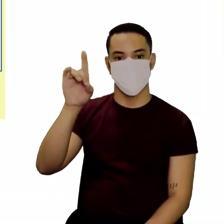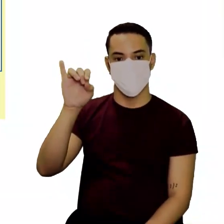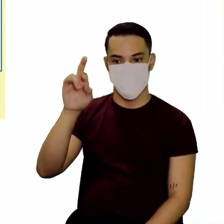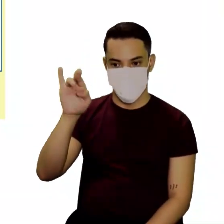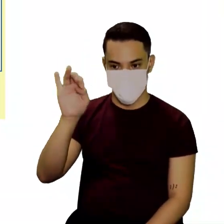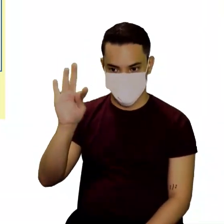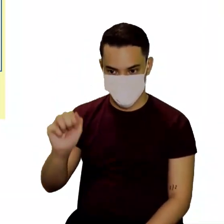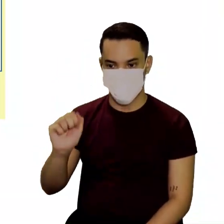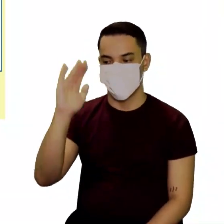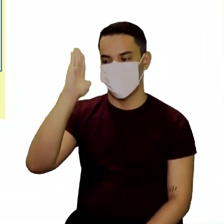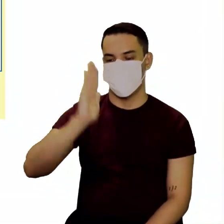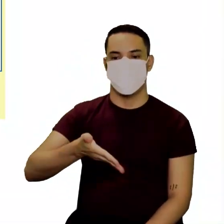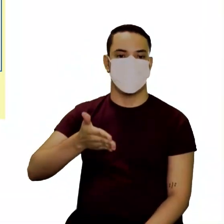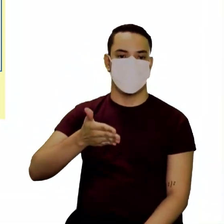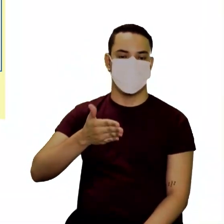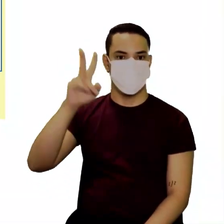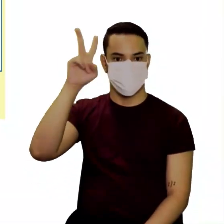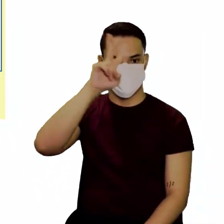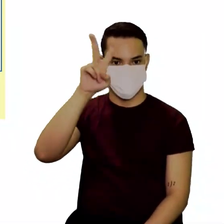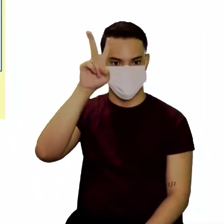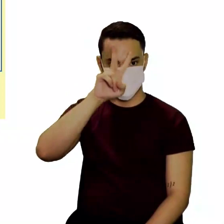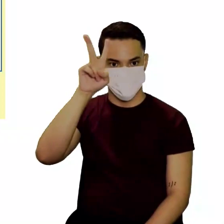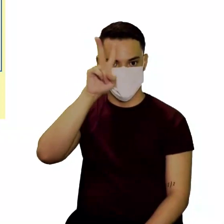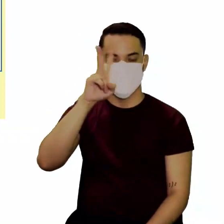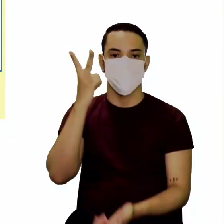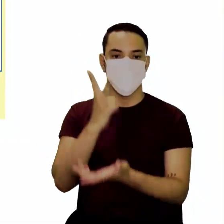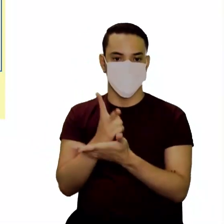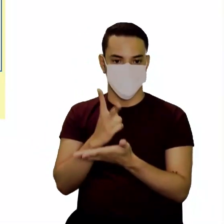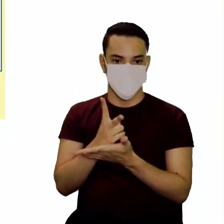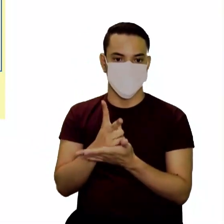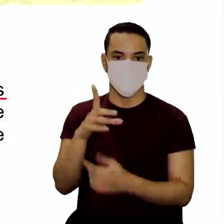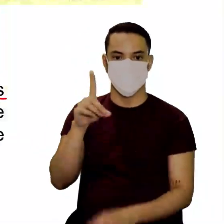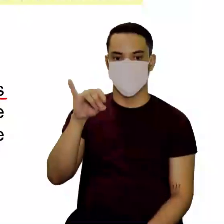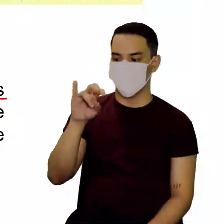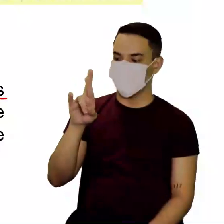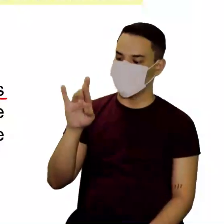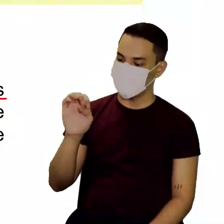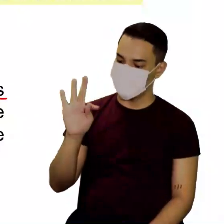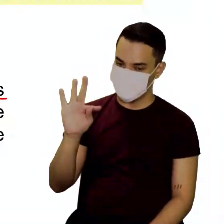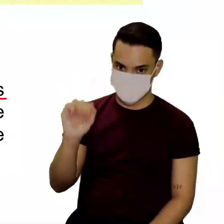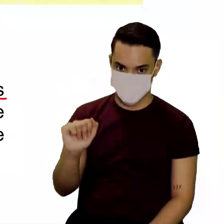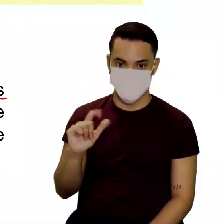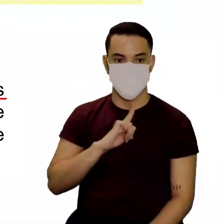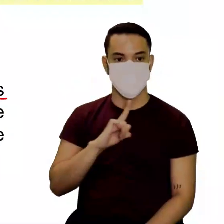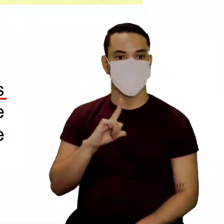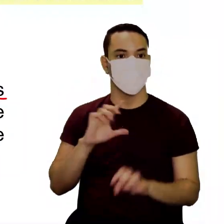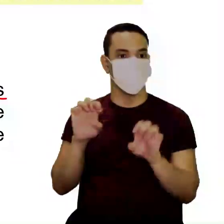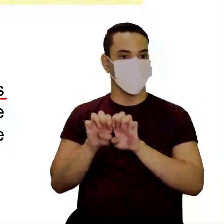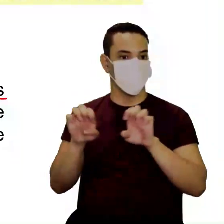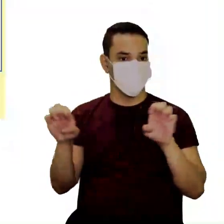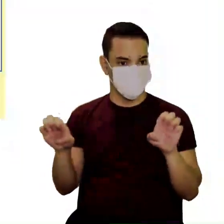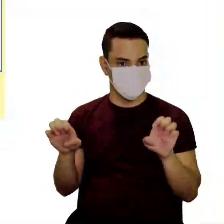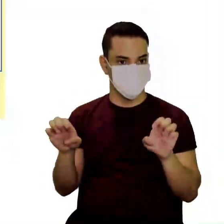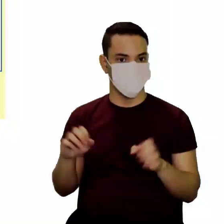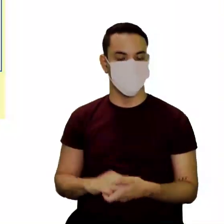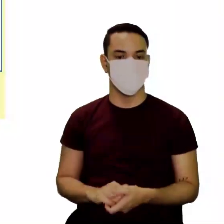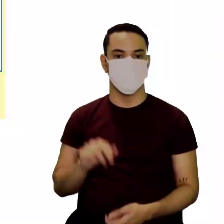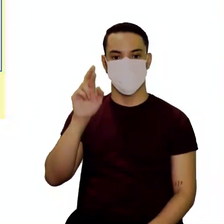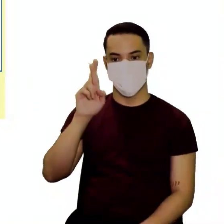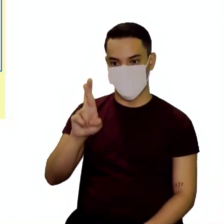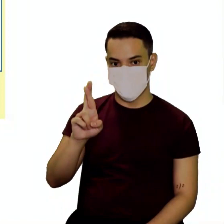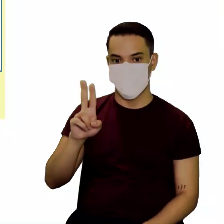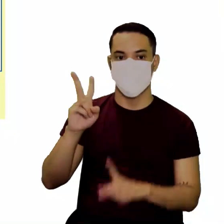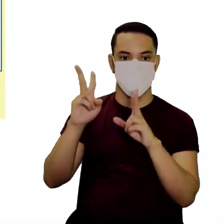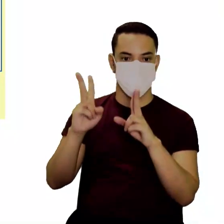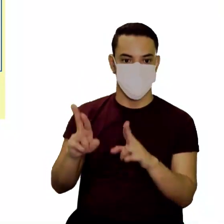direta, né? Então, você lembra lá que você vai ter a equação, né? R é igual a